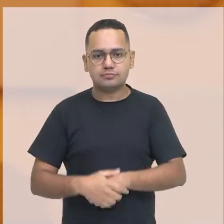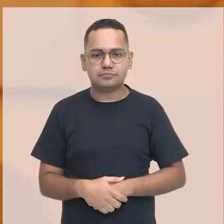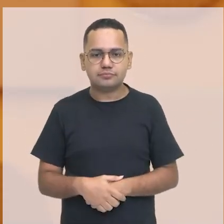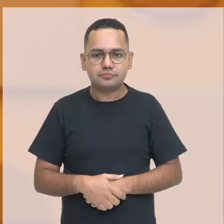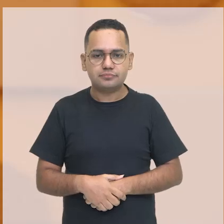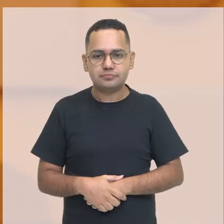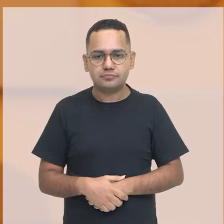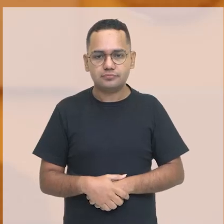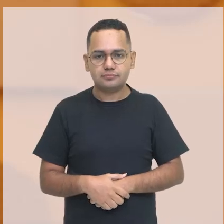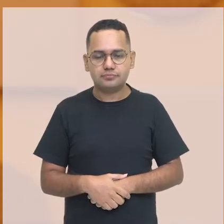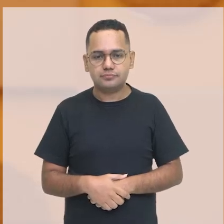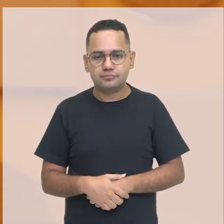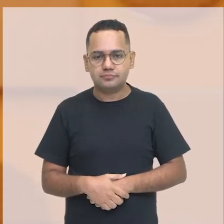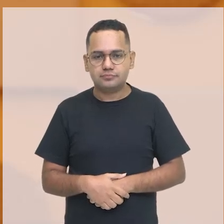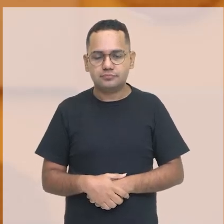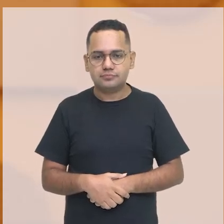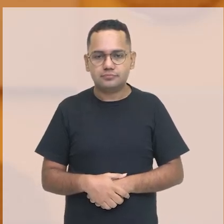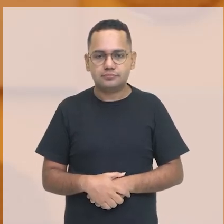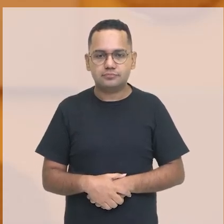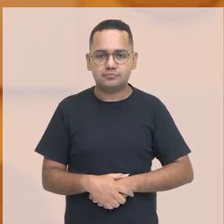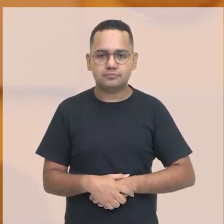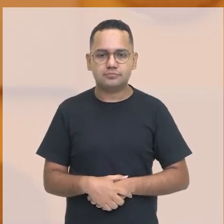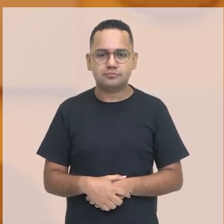o próprio